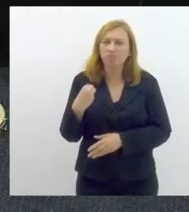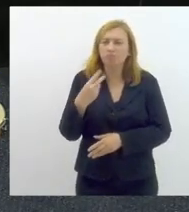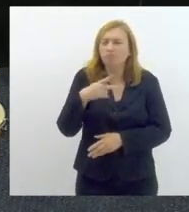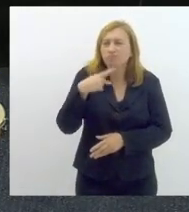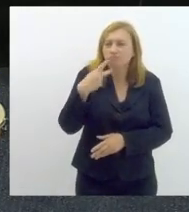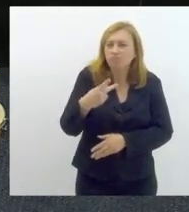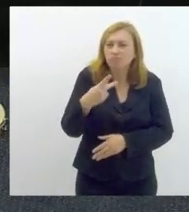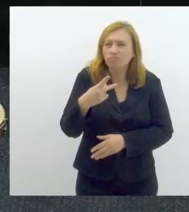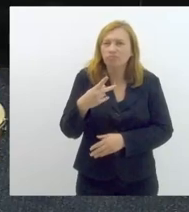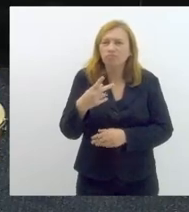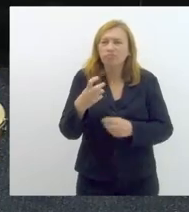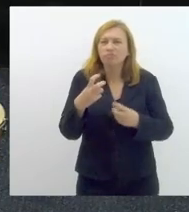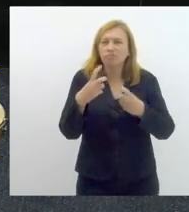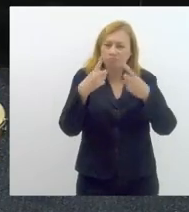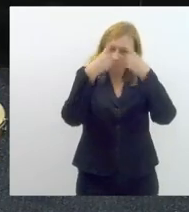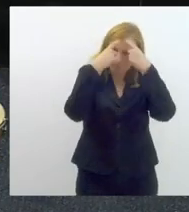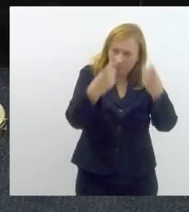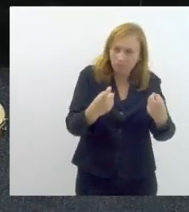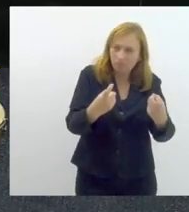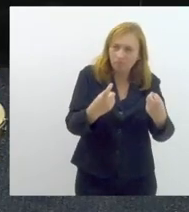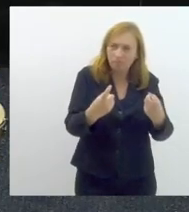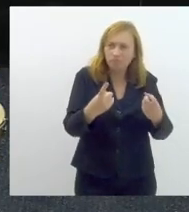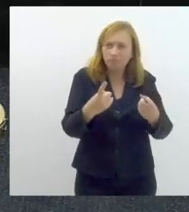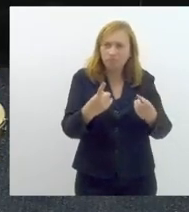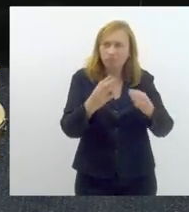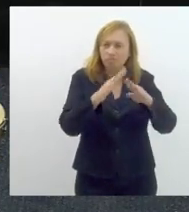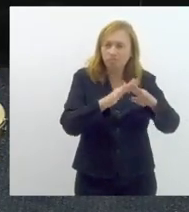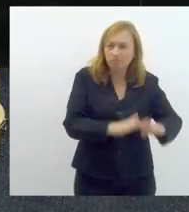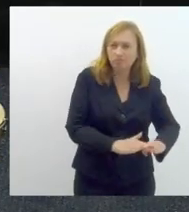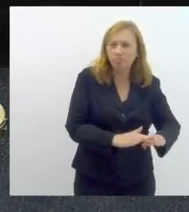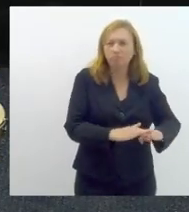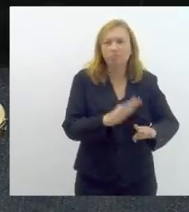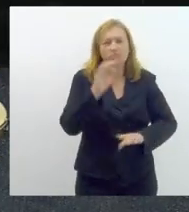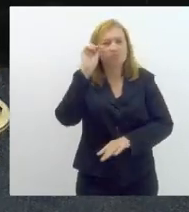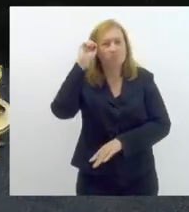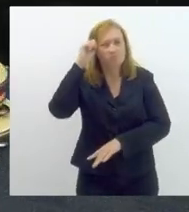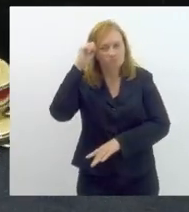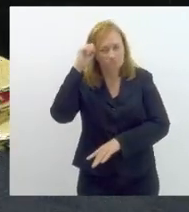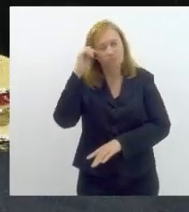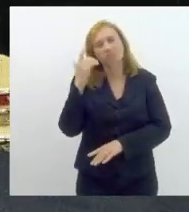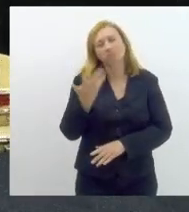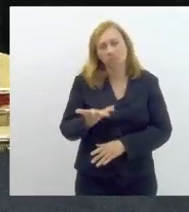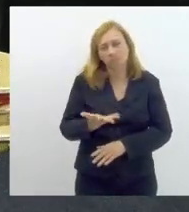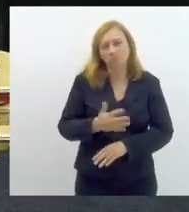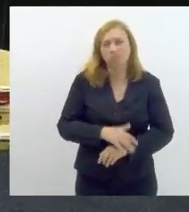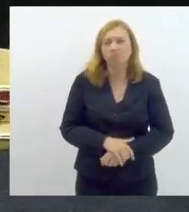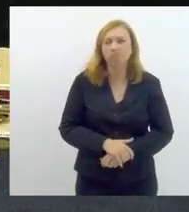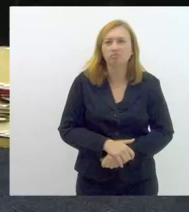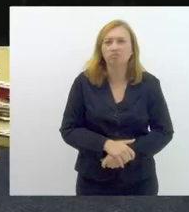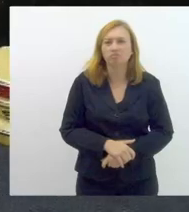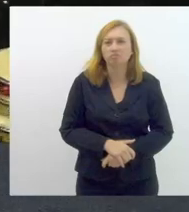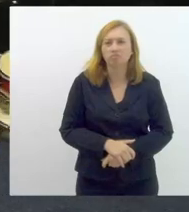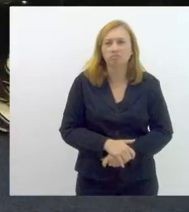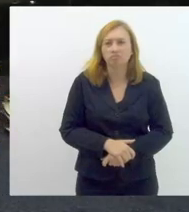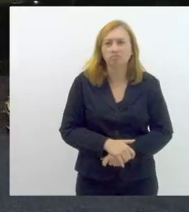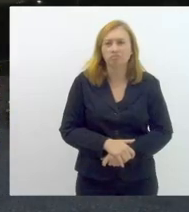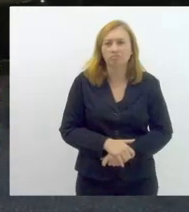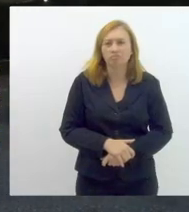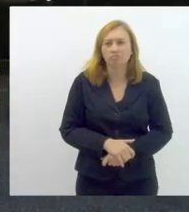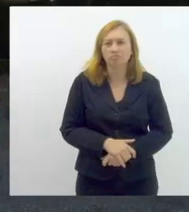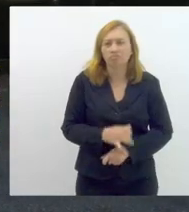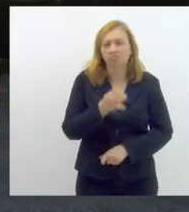tão violenta que deixa o negro sempre numa situação lá embaixo nos ferir